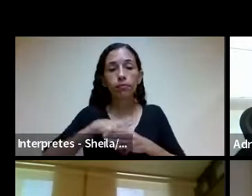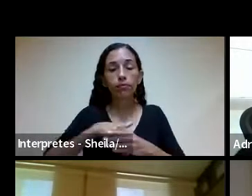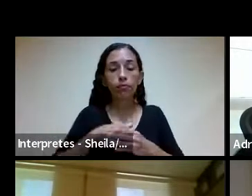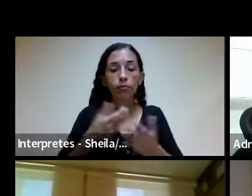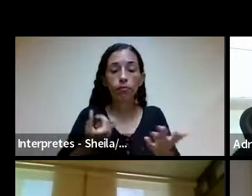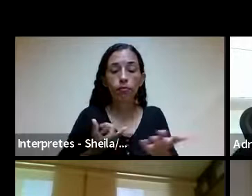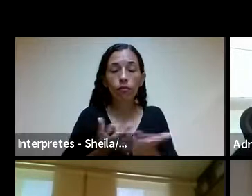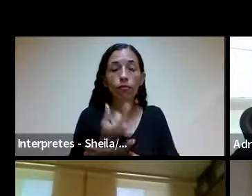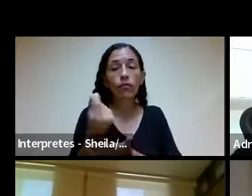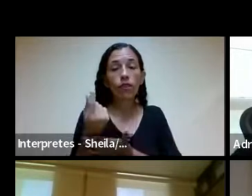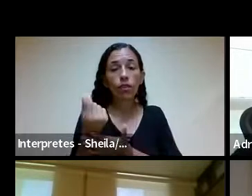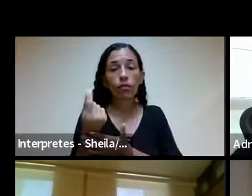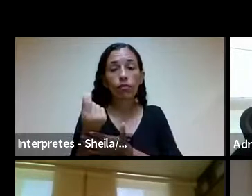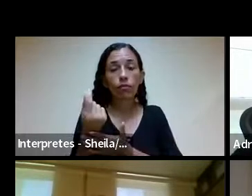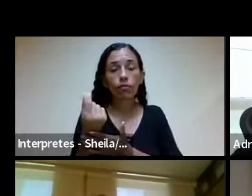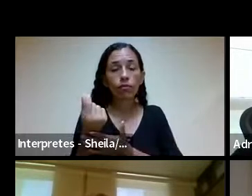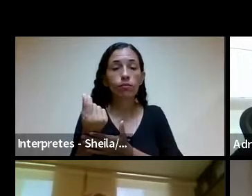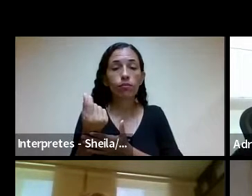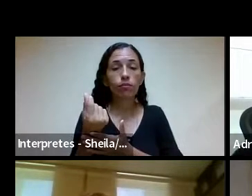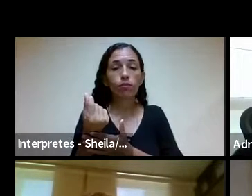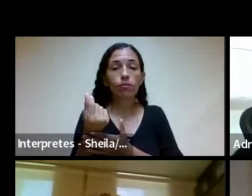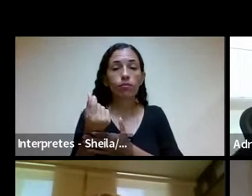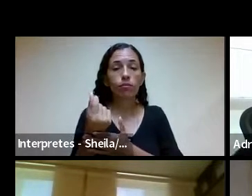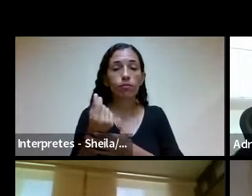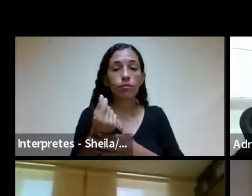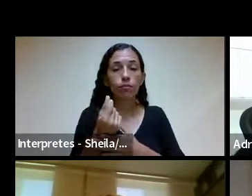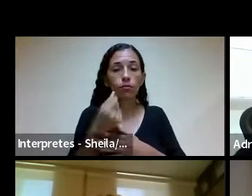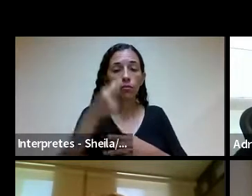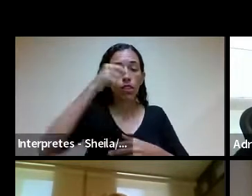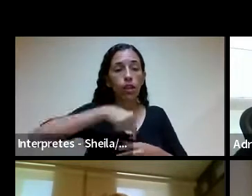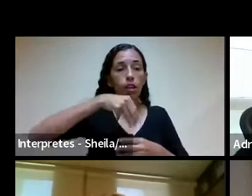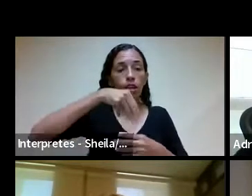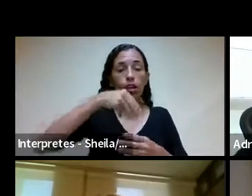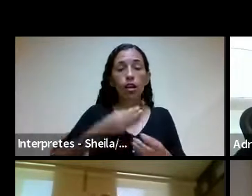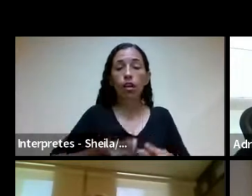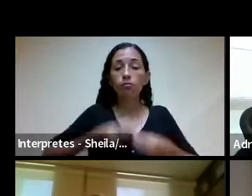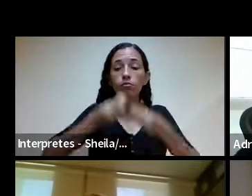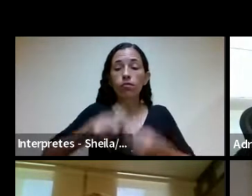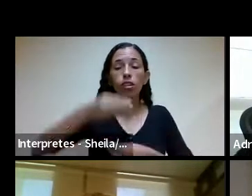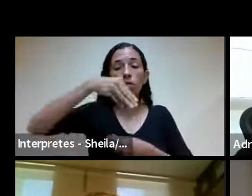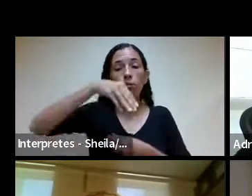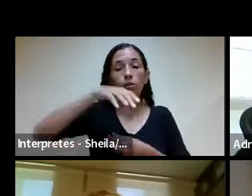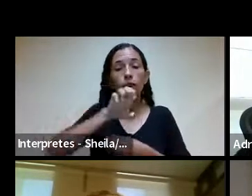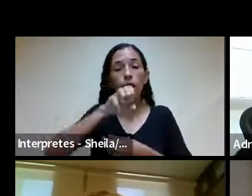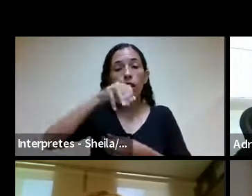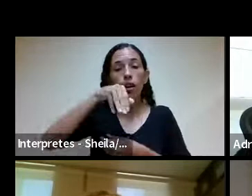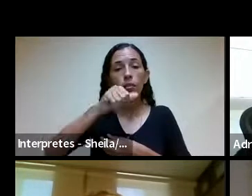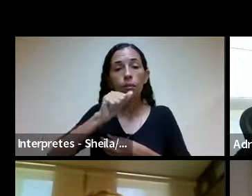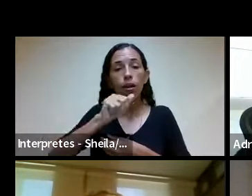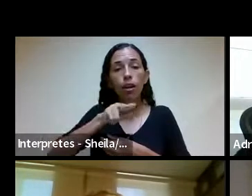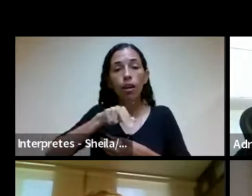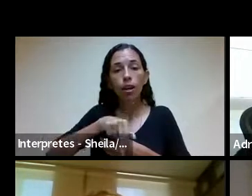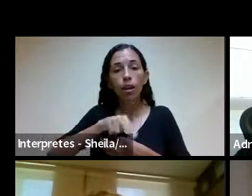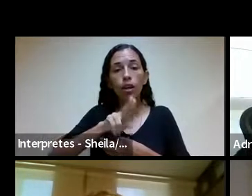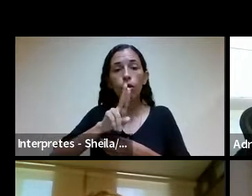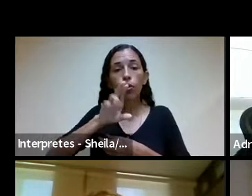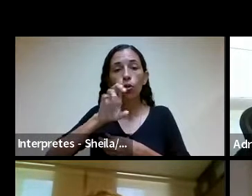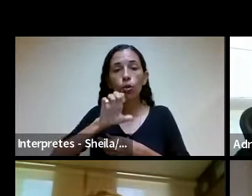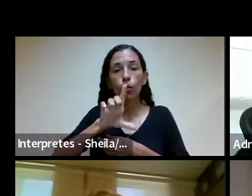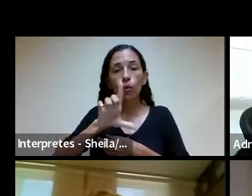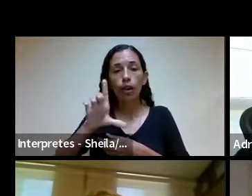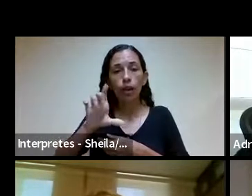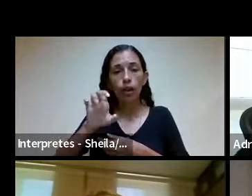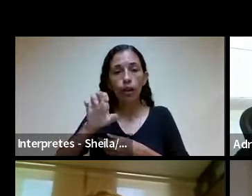em espécie, realizada por Emanuele Cristina Costa Macena da Silva, às eleitoras